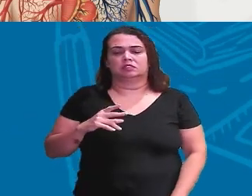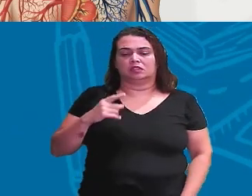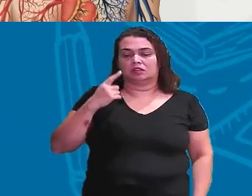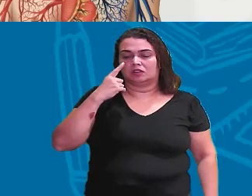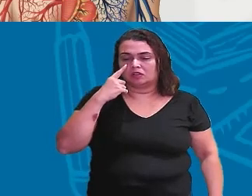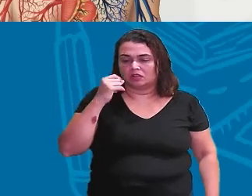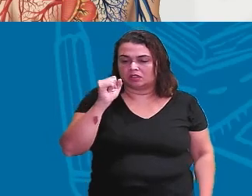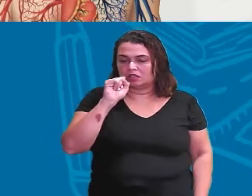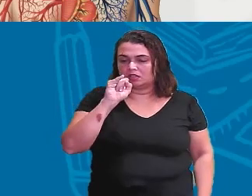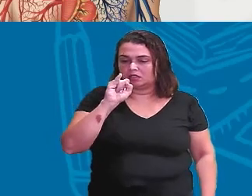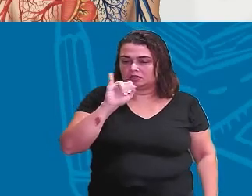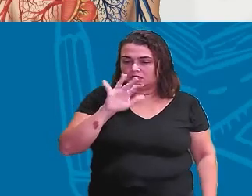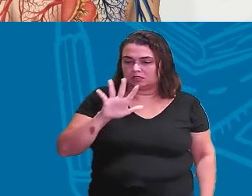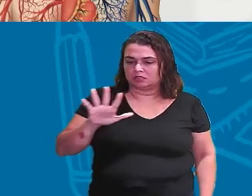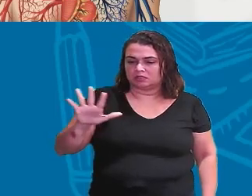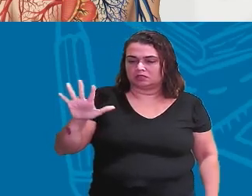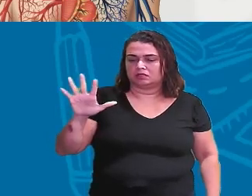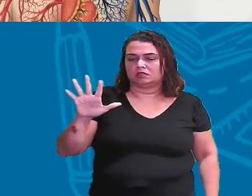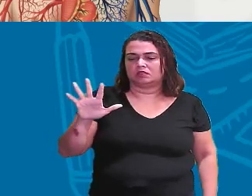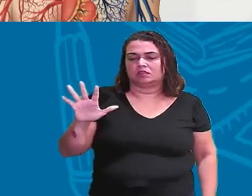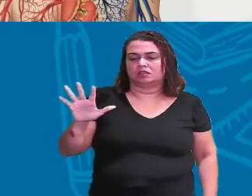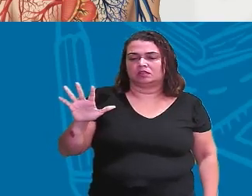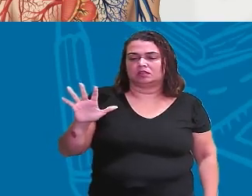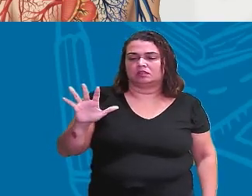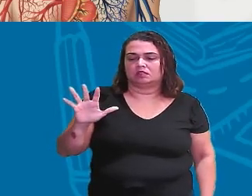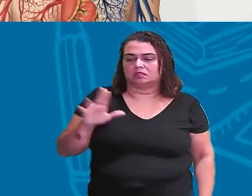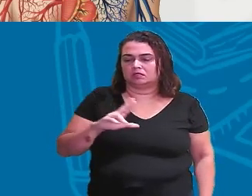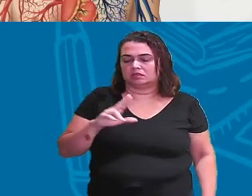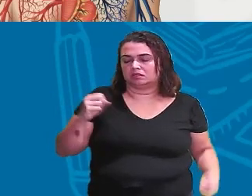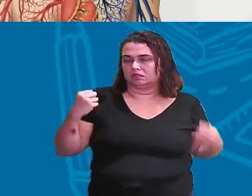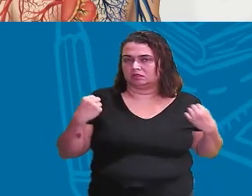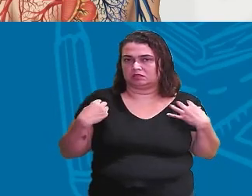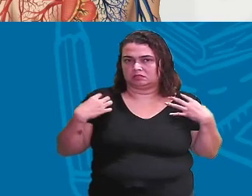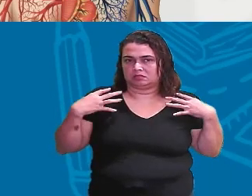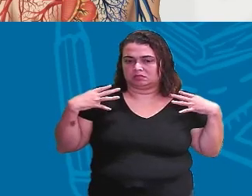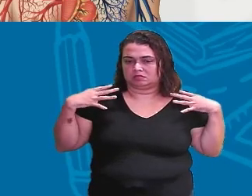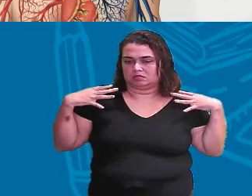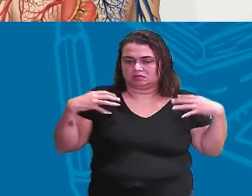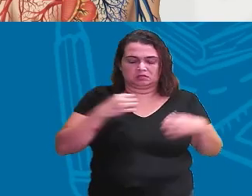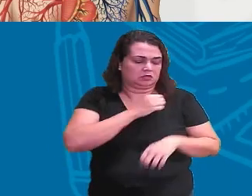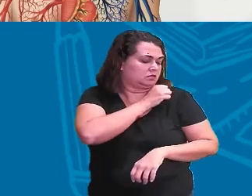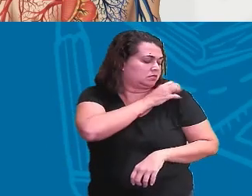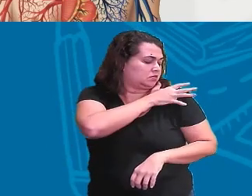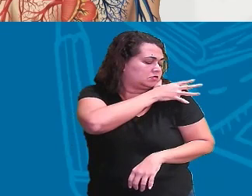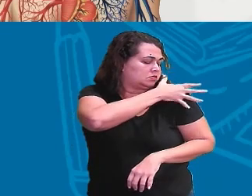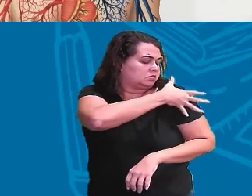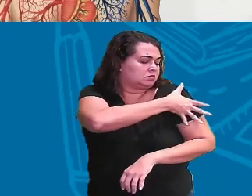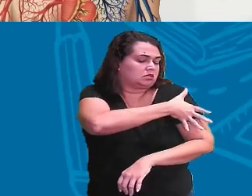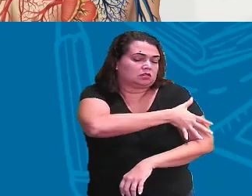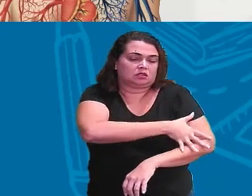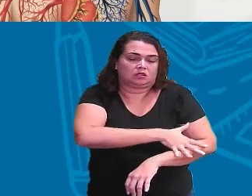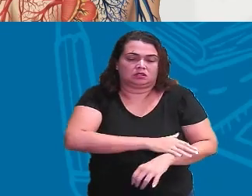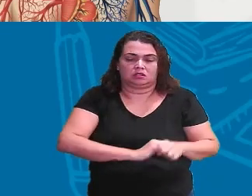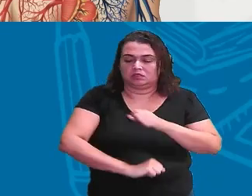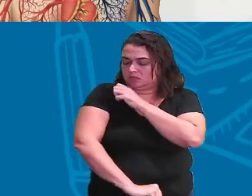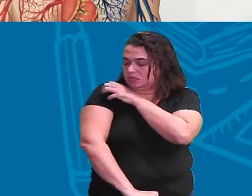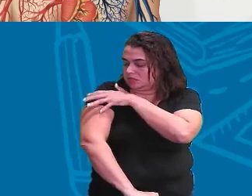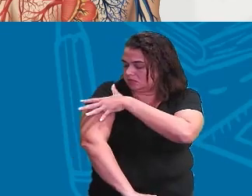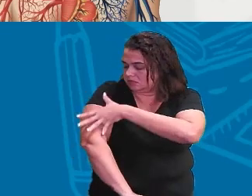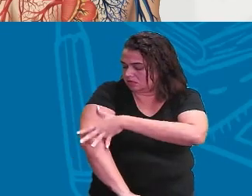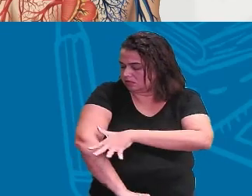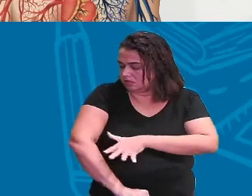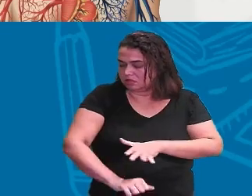né, a seta está direcionando justamente que esses capilares vão estar nas terminações dos nossos tecidos,